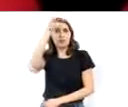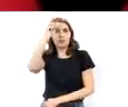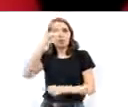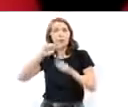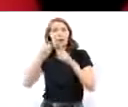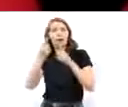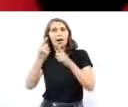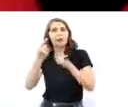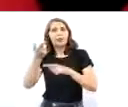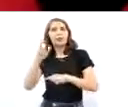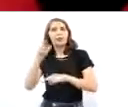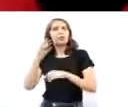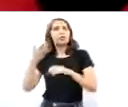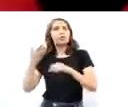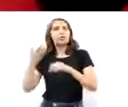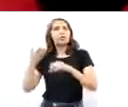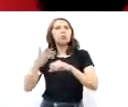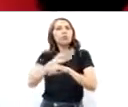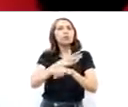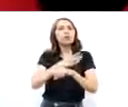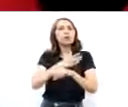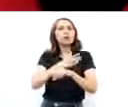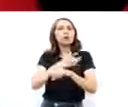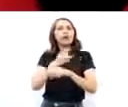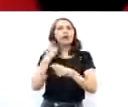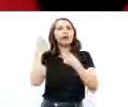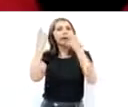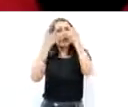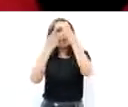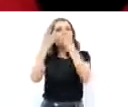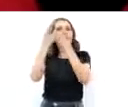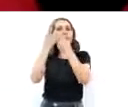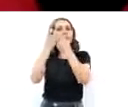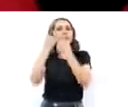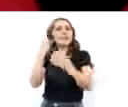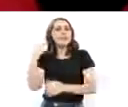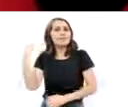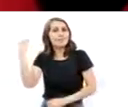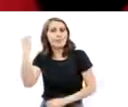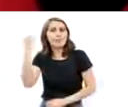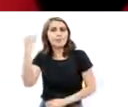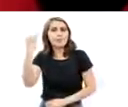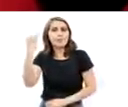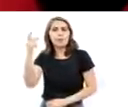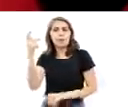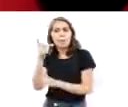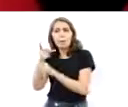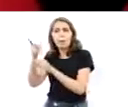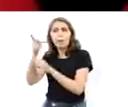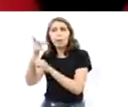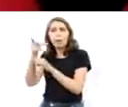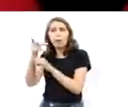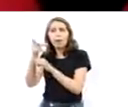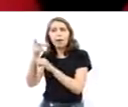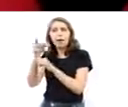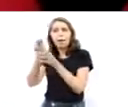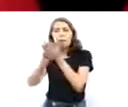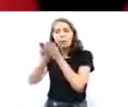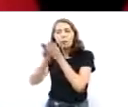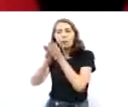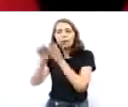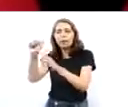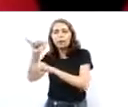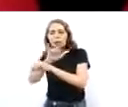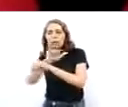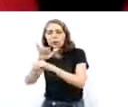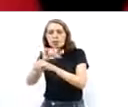buscarmos? Metodologias, estratégias que venham minimizar esse retardo